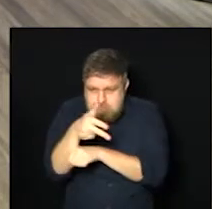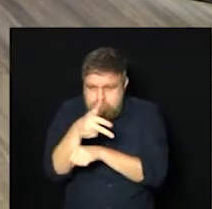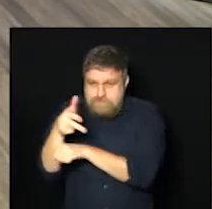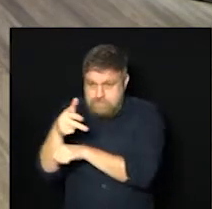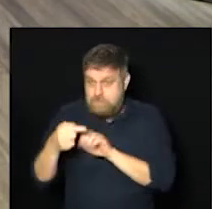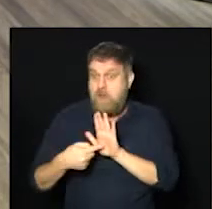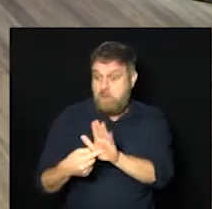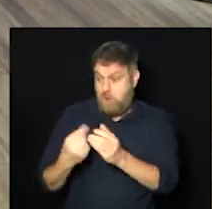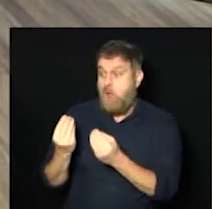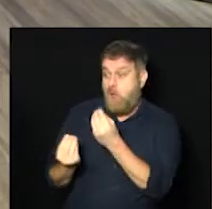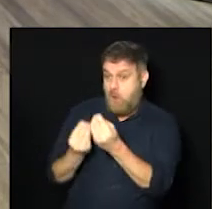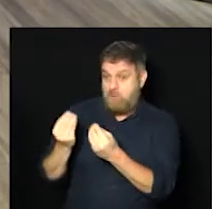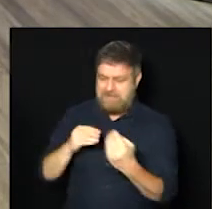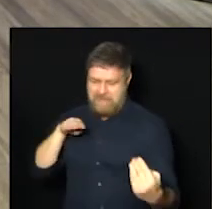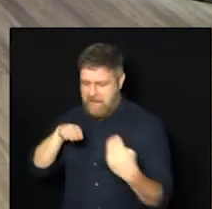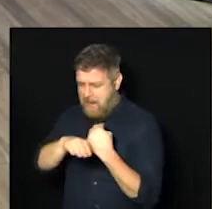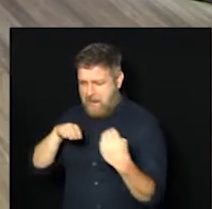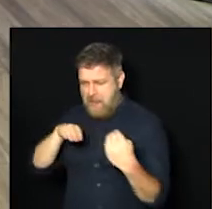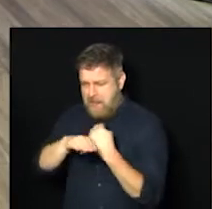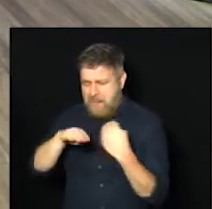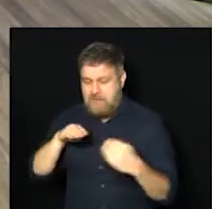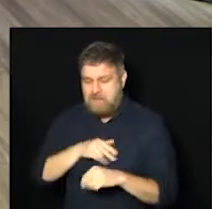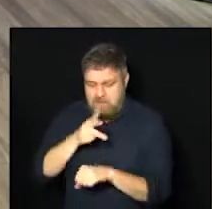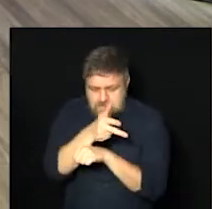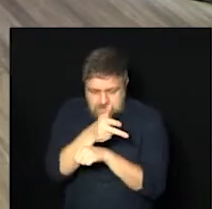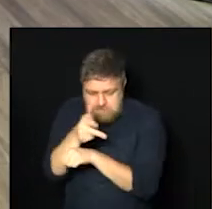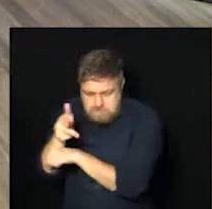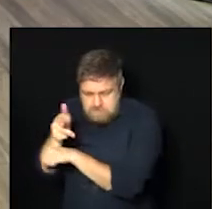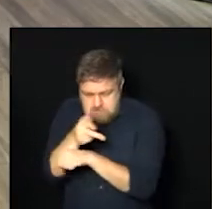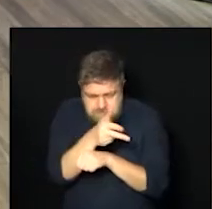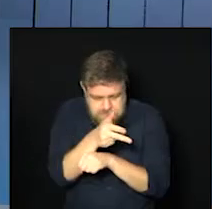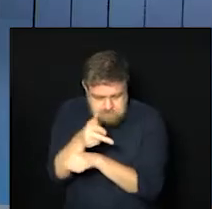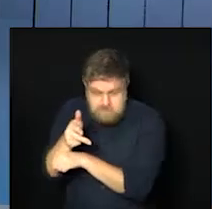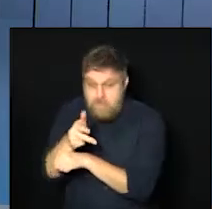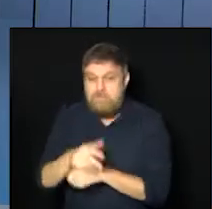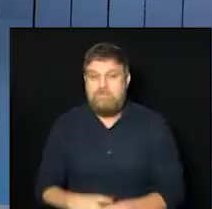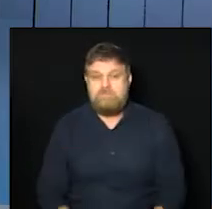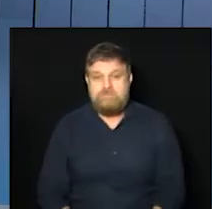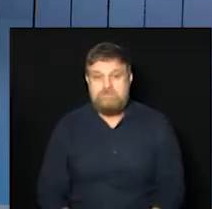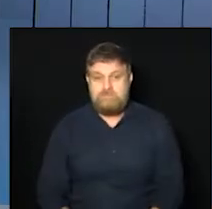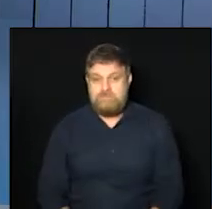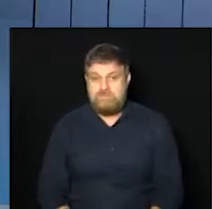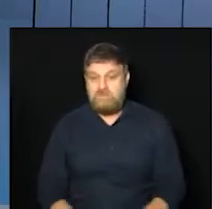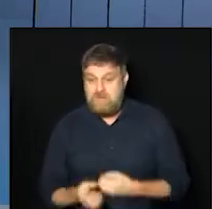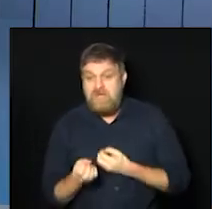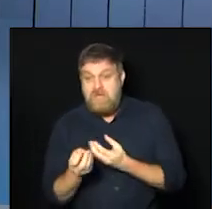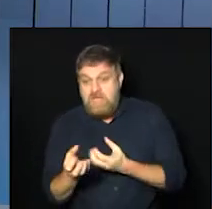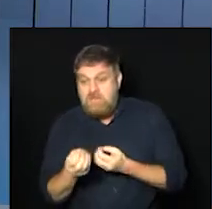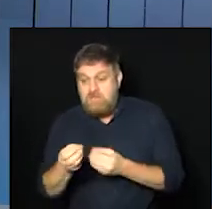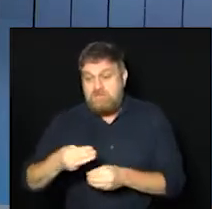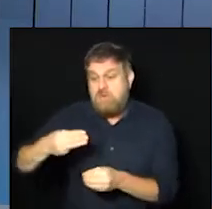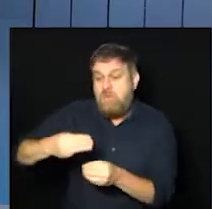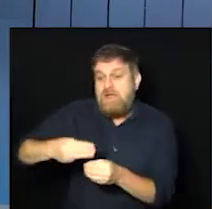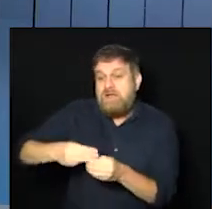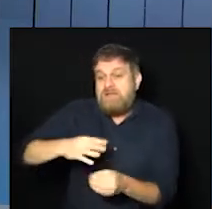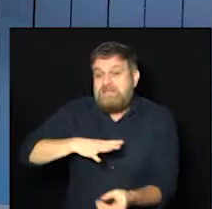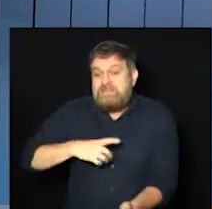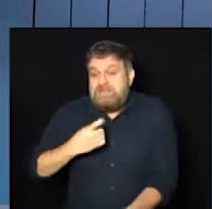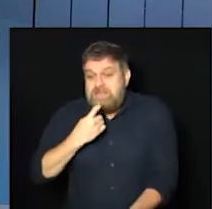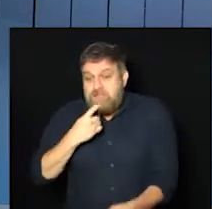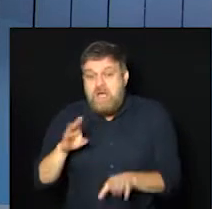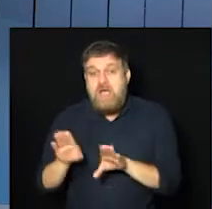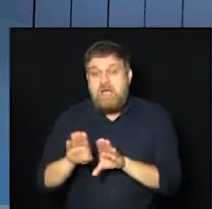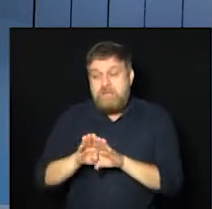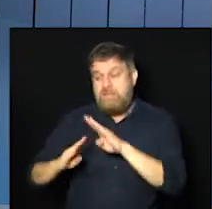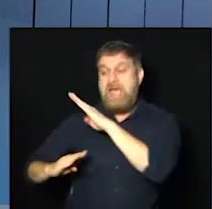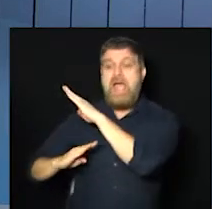da Sincamp, a central integrada de monitoramento de Campinas. As notícias da metrópole de Campinas e também